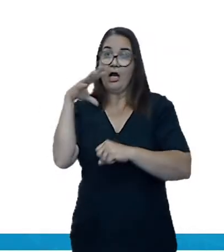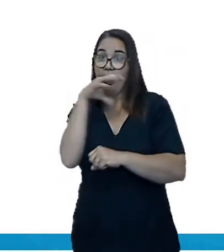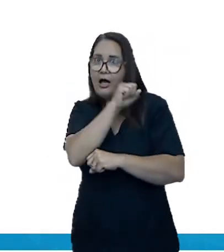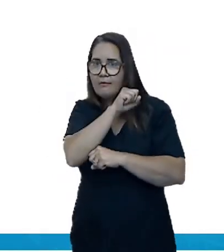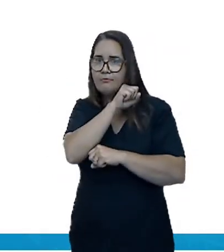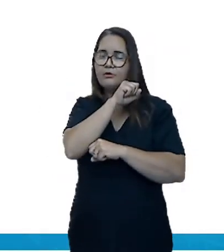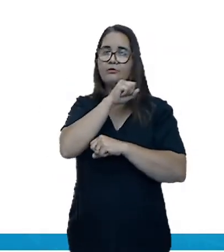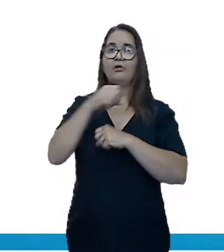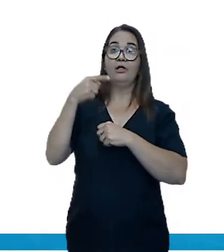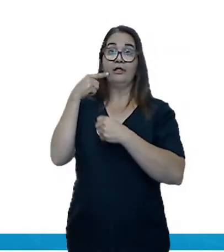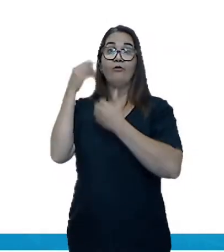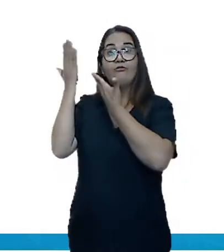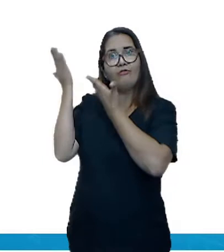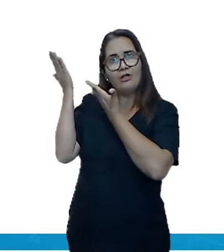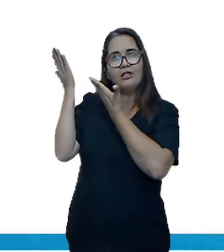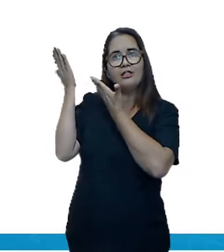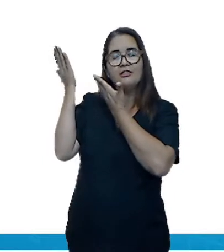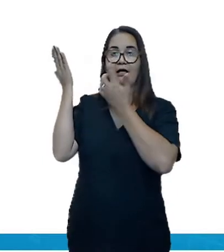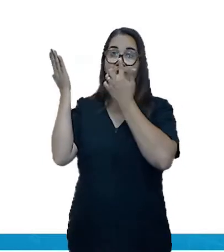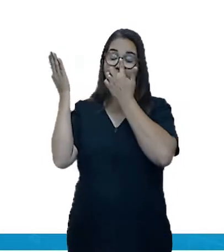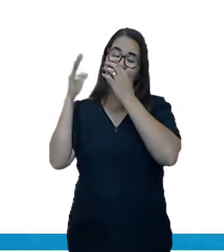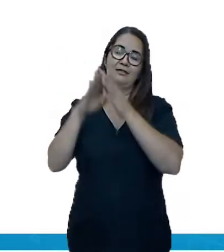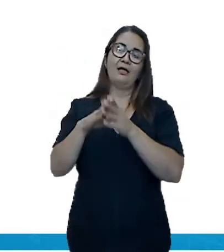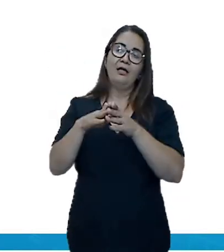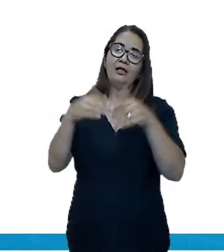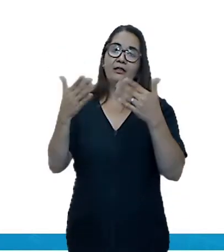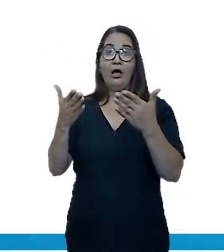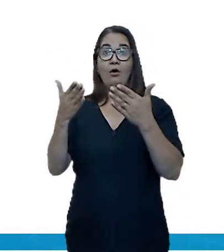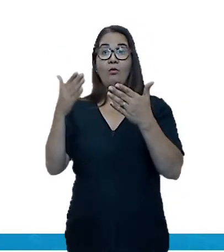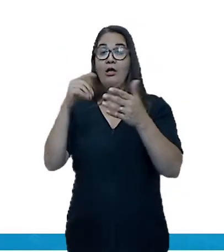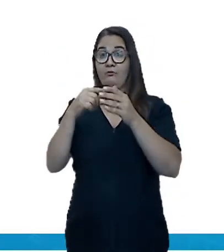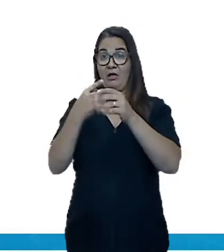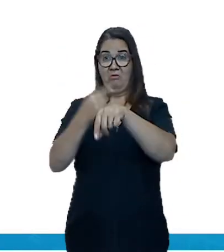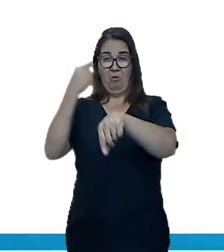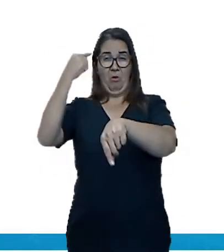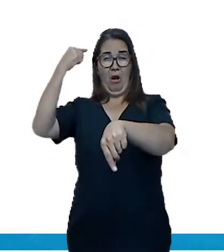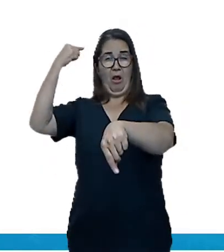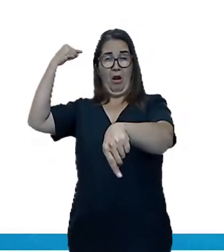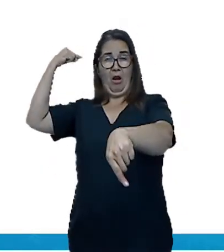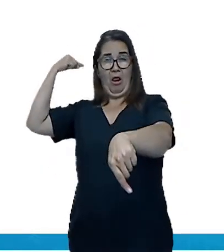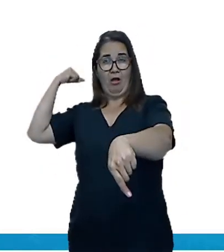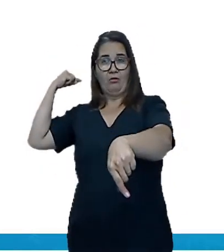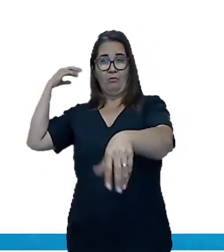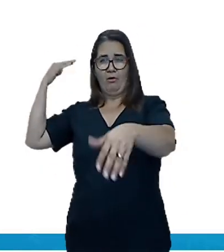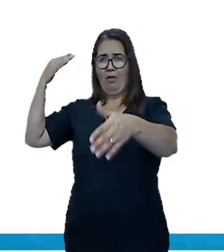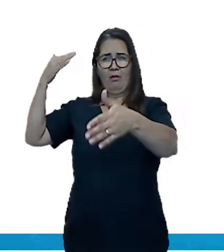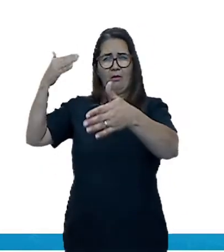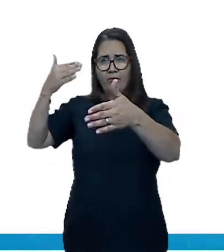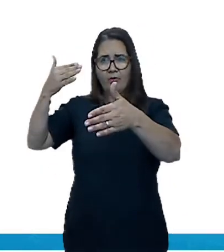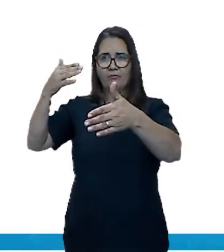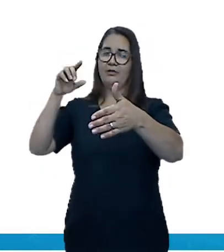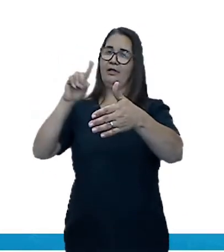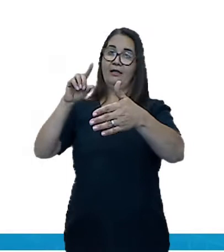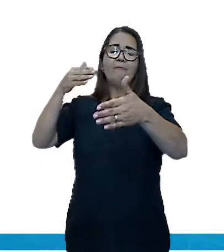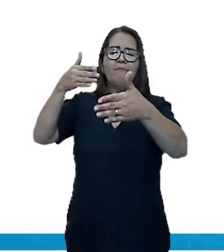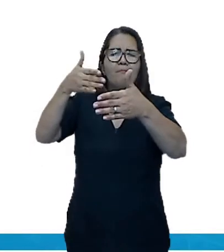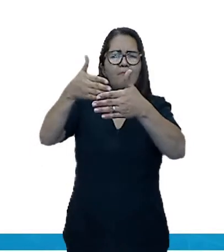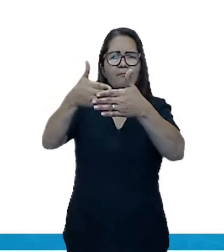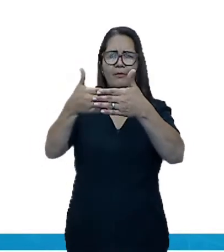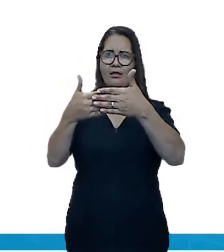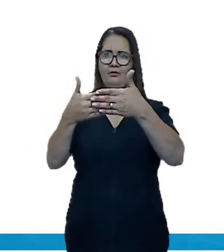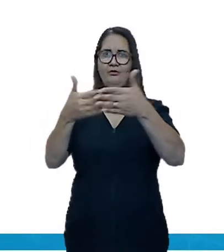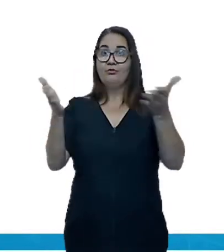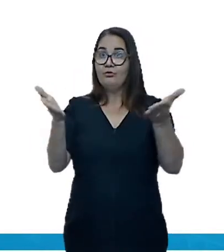não está tão distante, né? Praticamente 20 anos atrás, 19 anos atrás, pesquisadores encontraram na